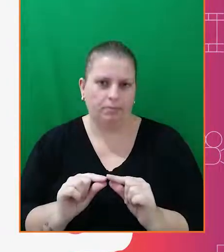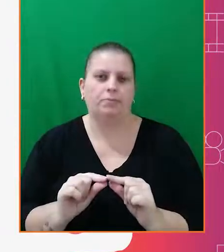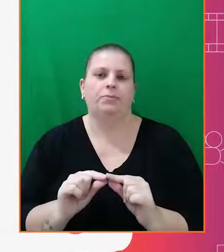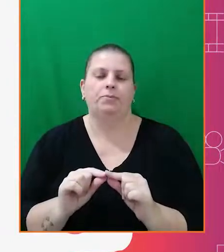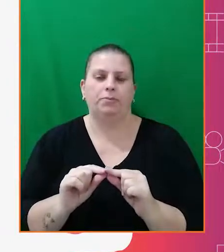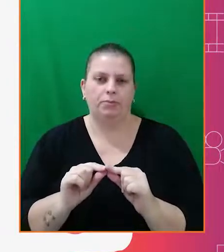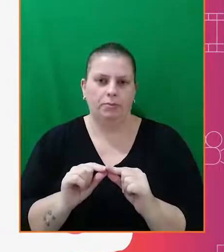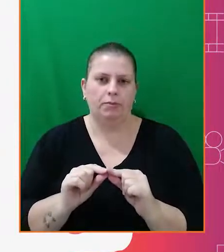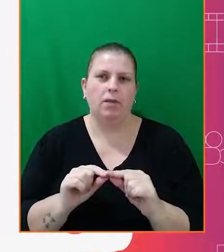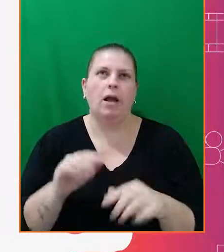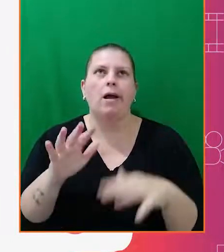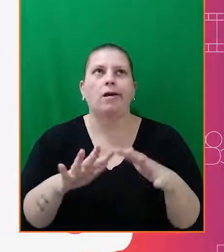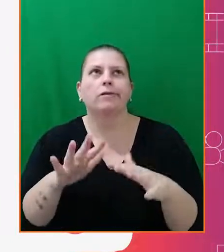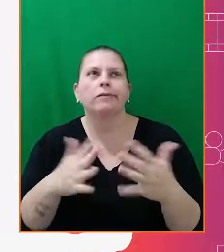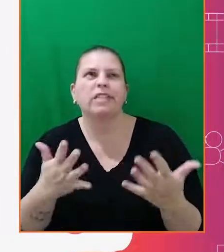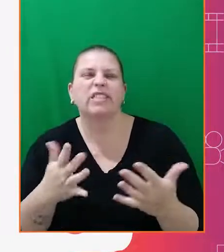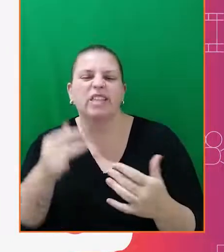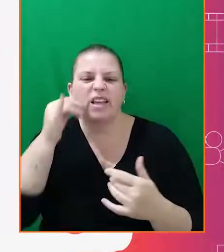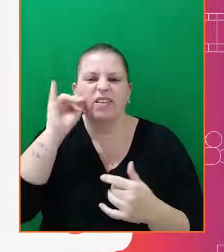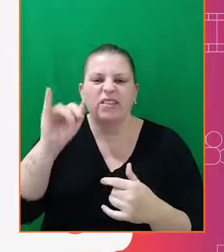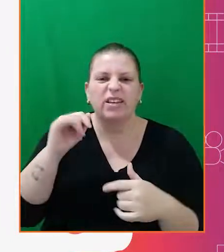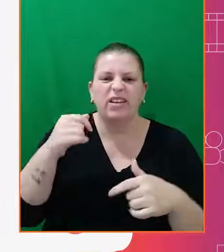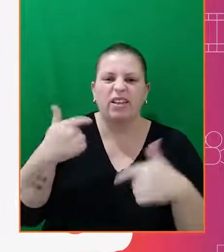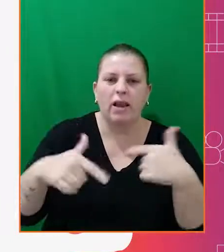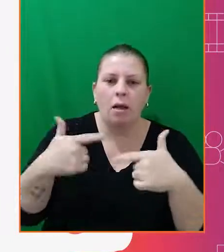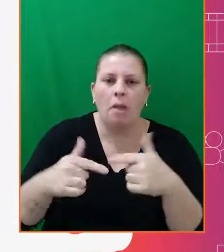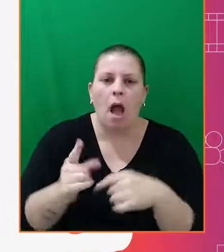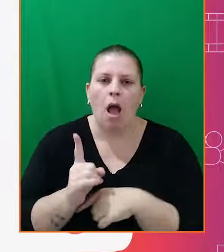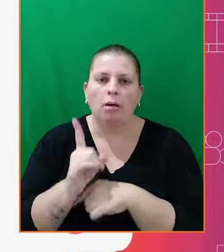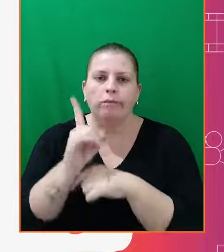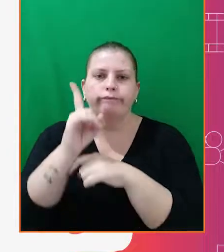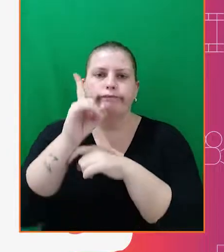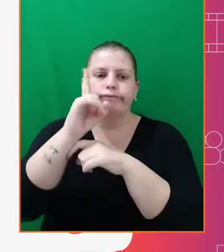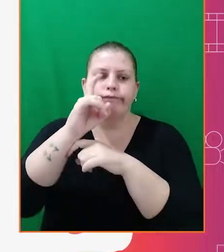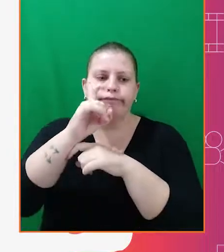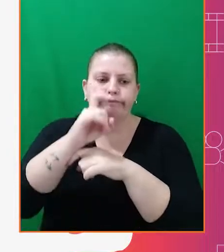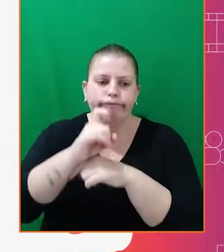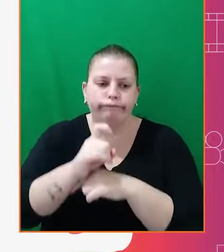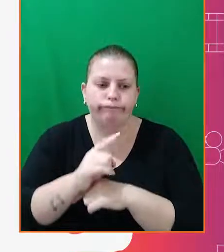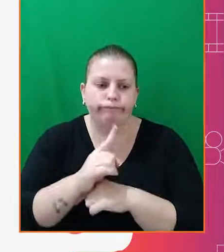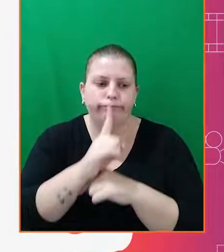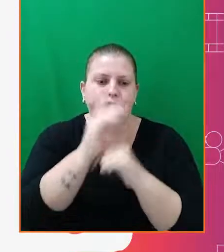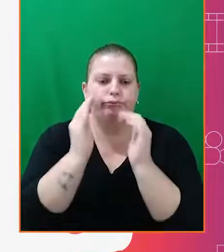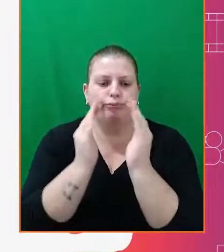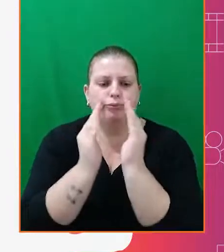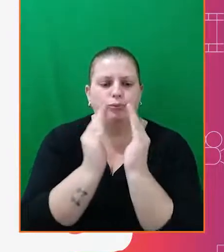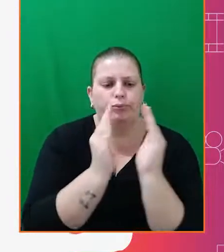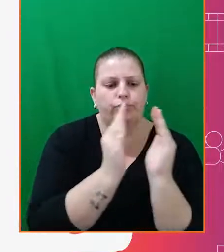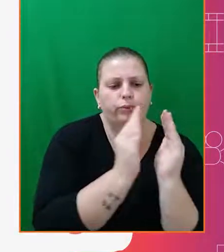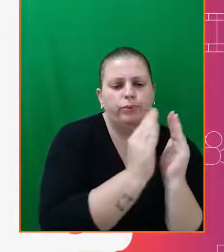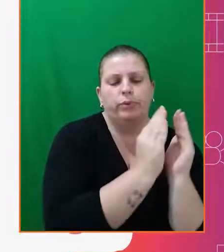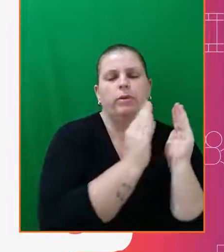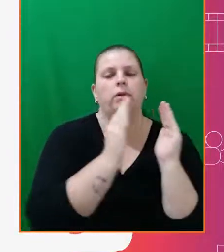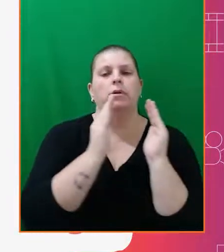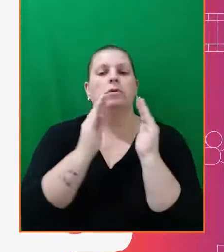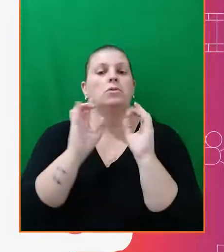trabalho, dispensando o trabalho muitas vezes de intervalações excessivas e nos